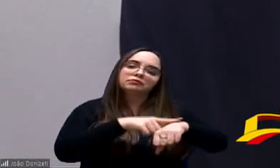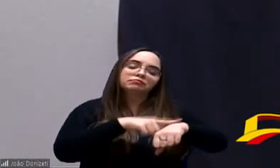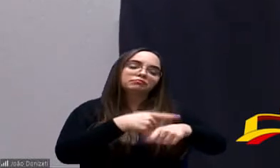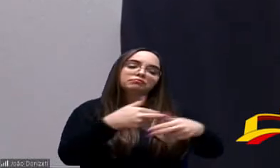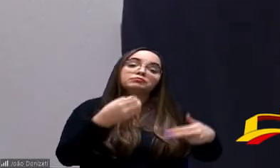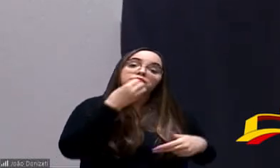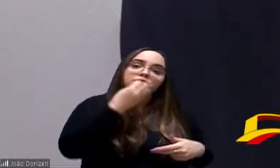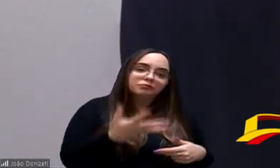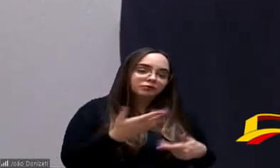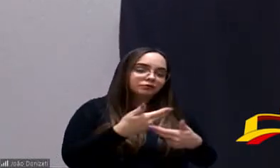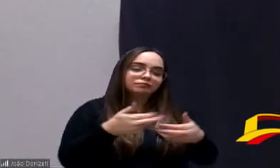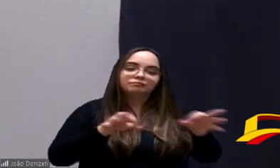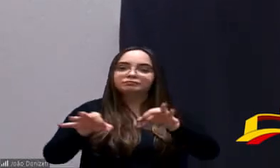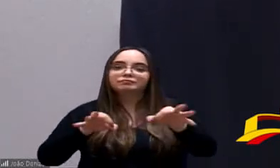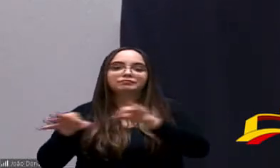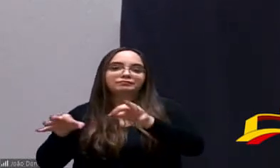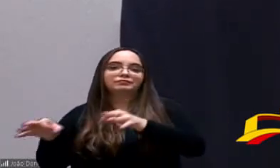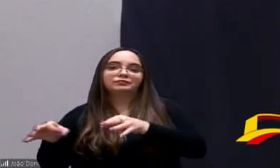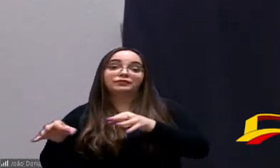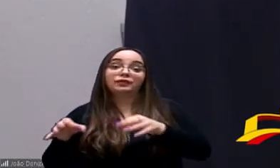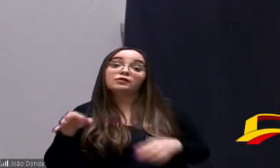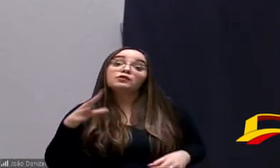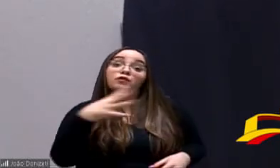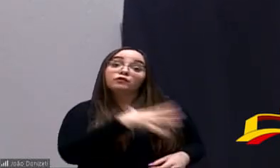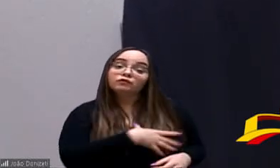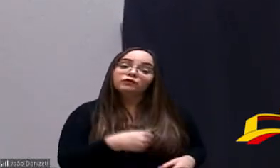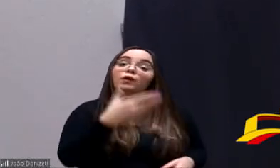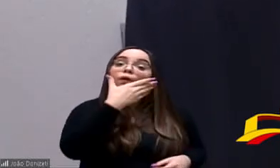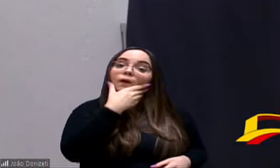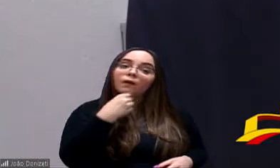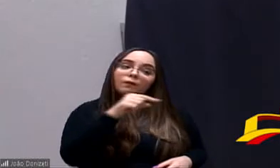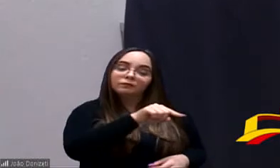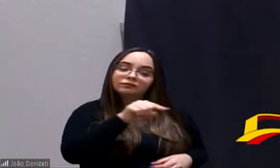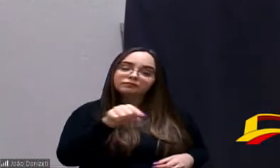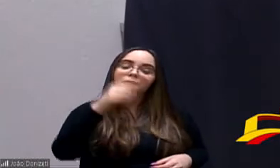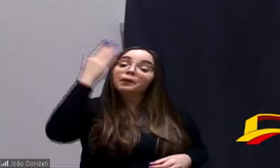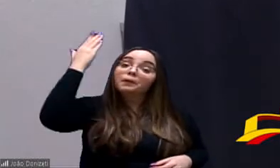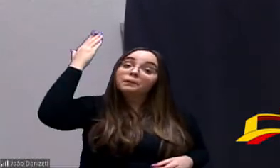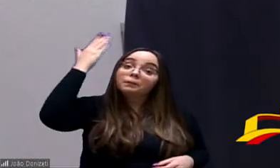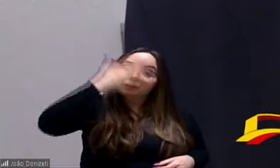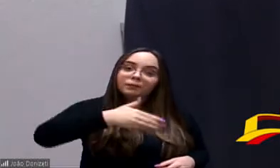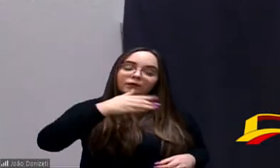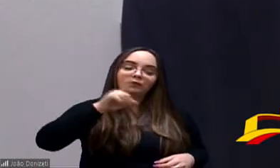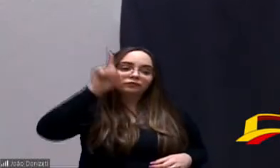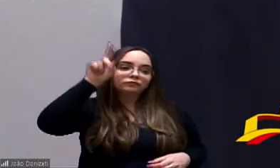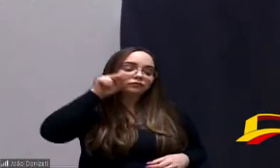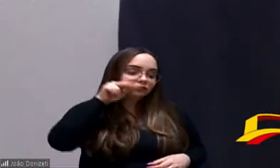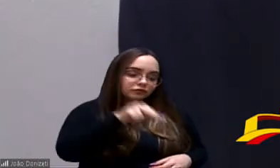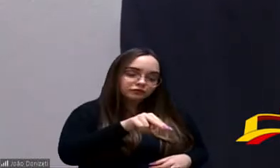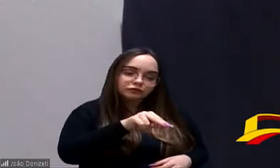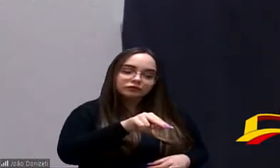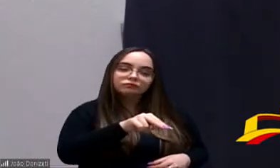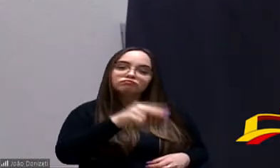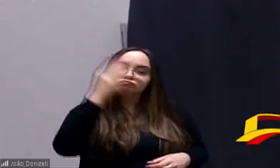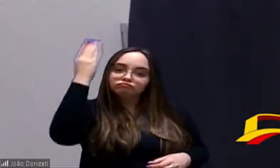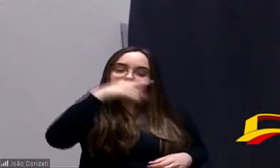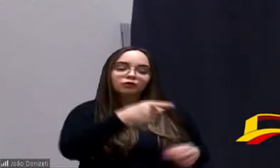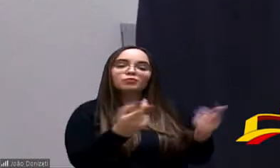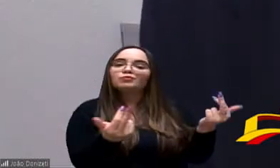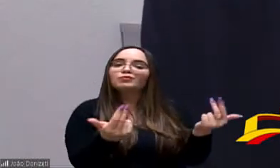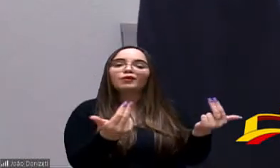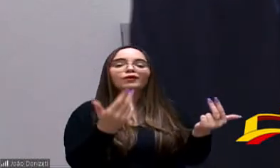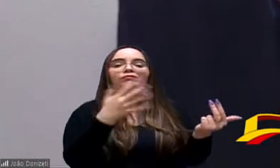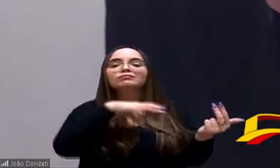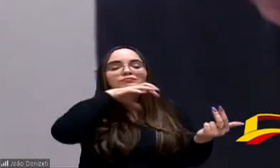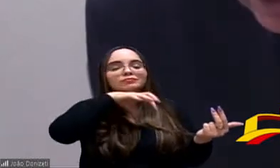filhos dos homens, para que Deus os prove e eles vejam que são em si mesmo como os animais. Porque o